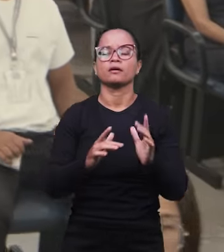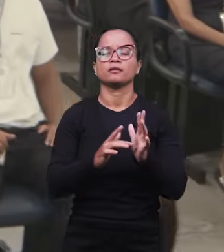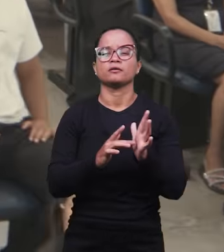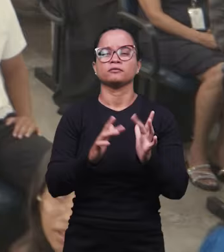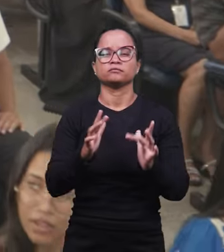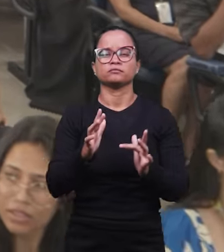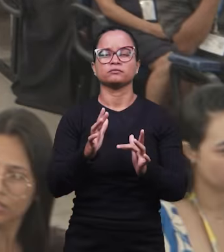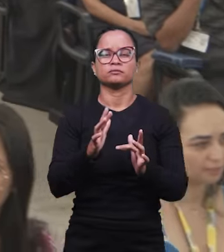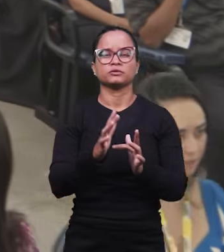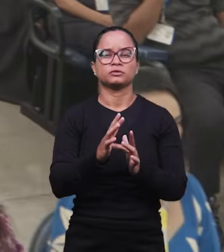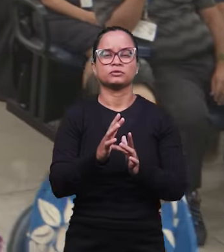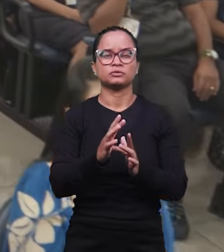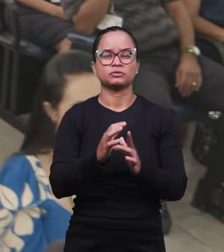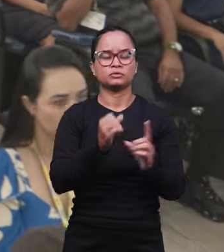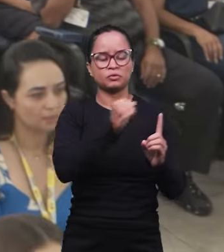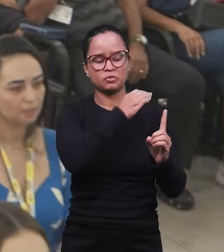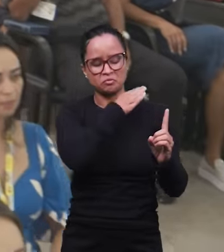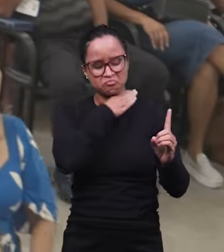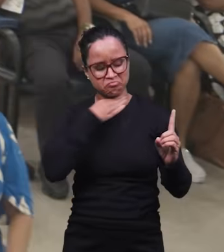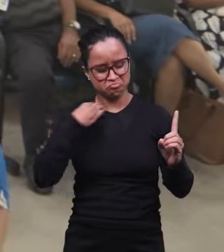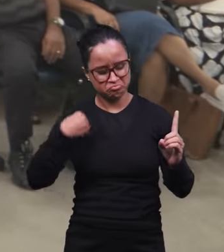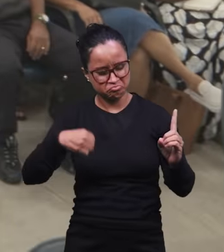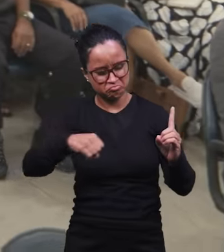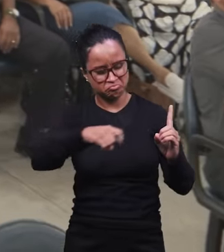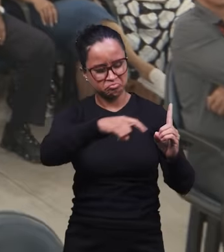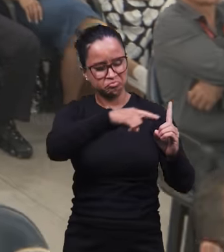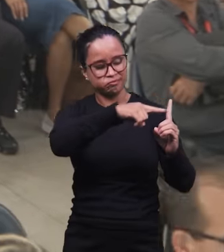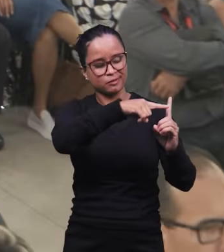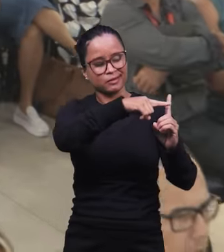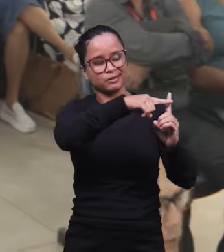Jesus padeceu,